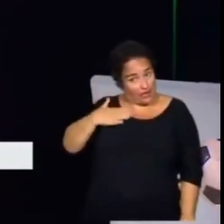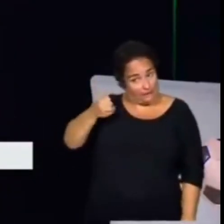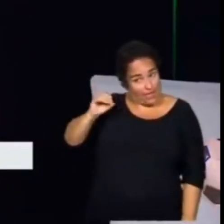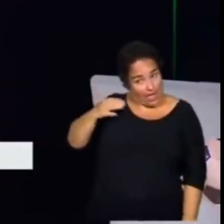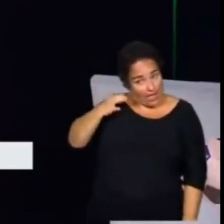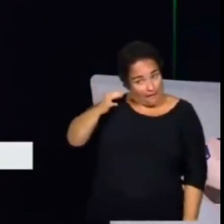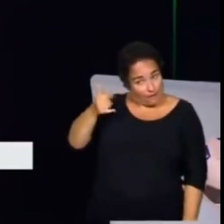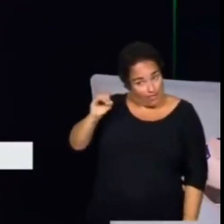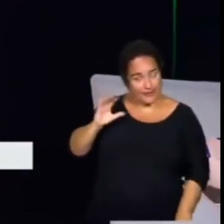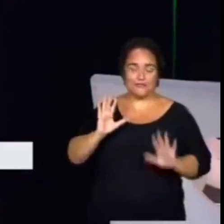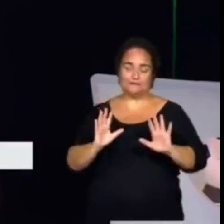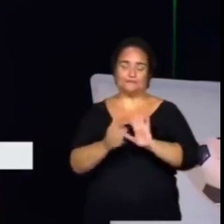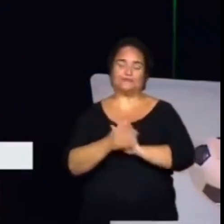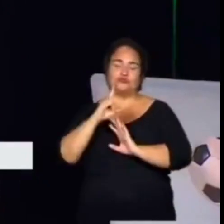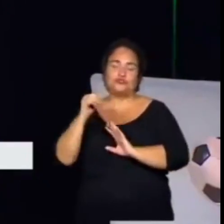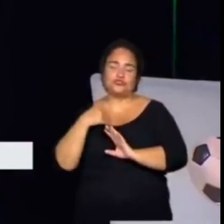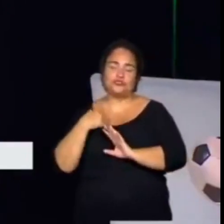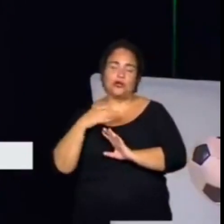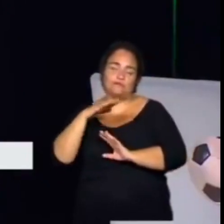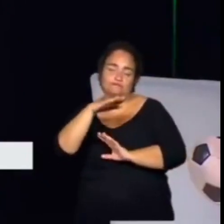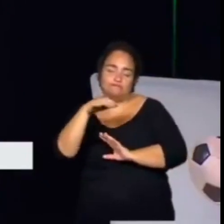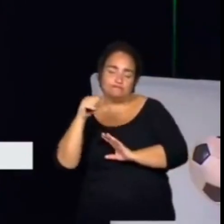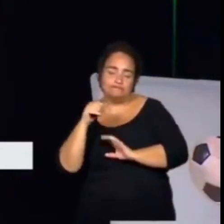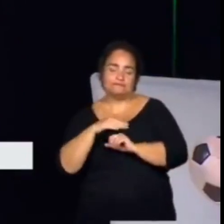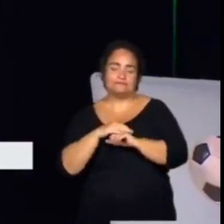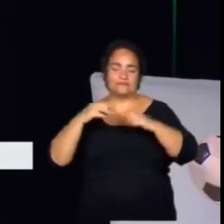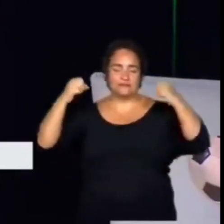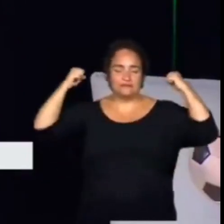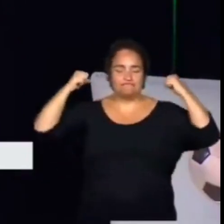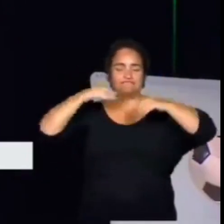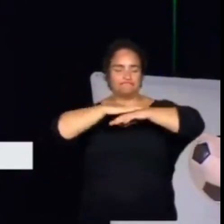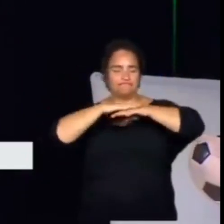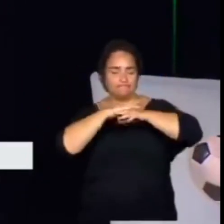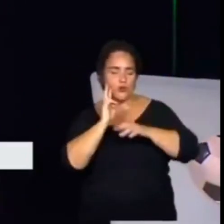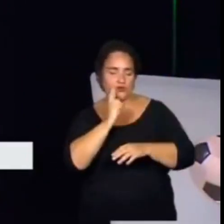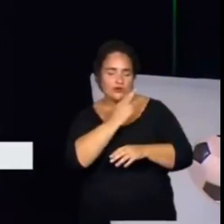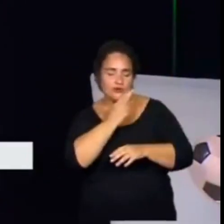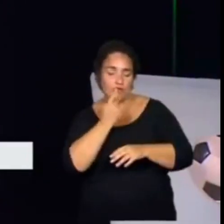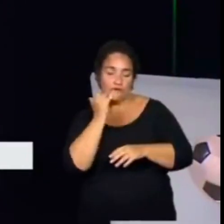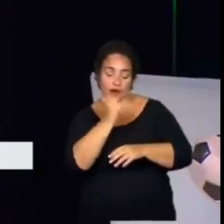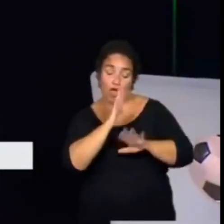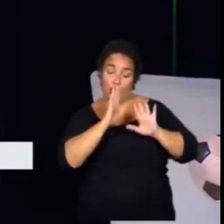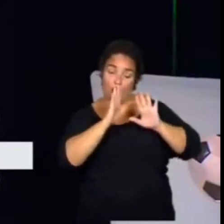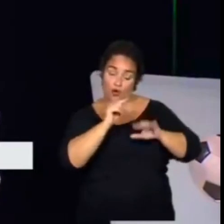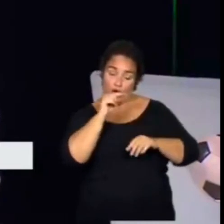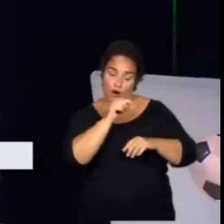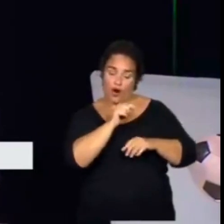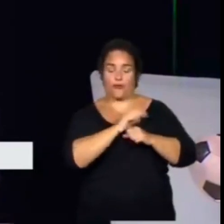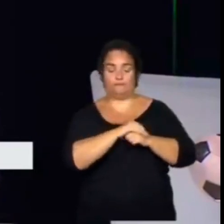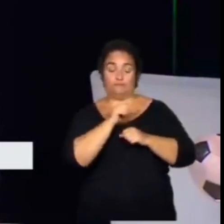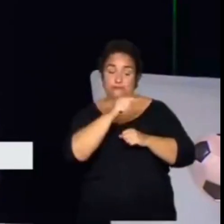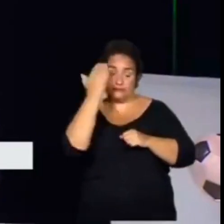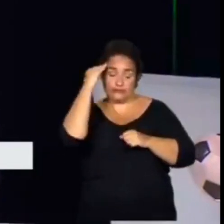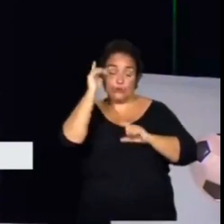Olha lá. Muito bem. Aí um dia eu peguei ele lá no refeitório, lá, e falei para ele, falei assim: olha, cara,